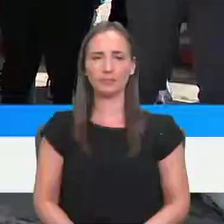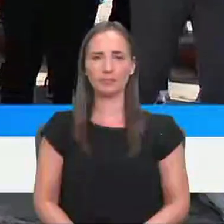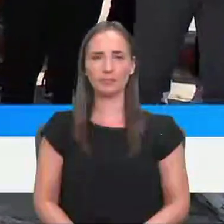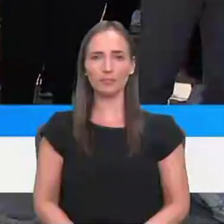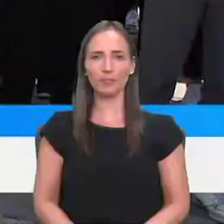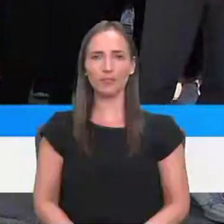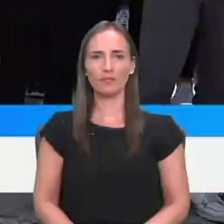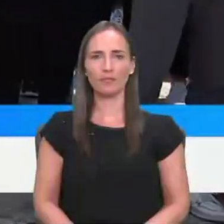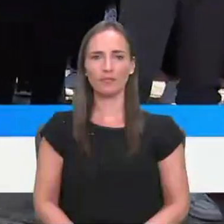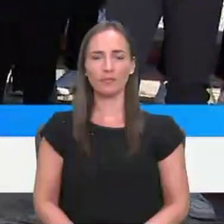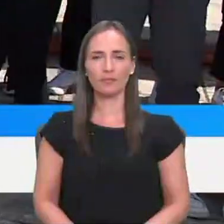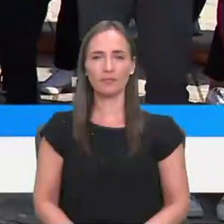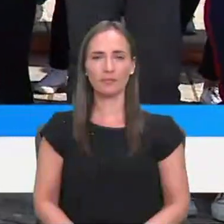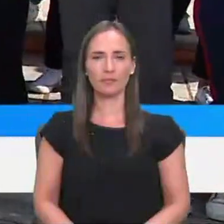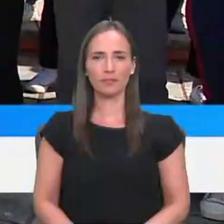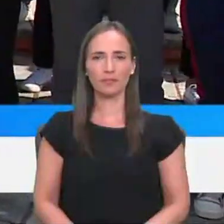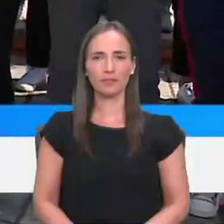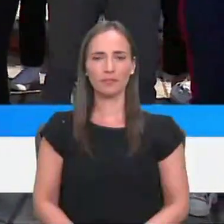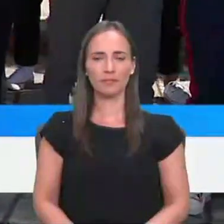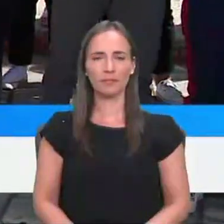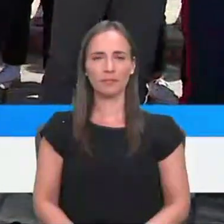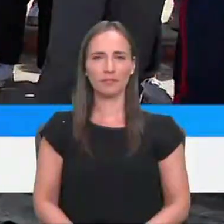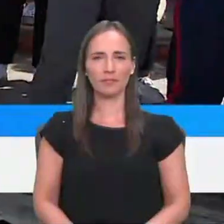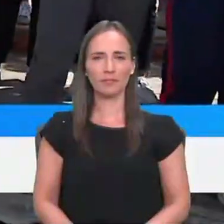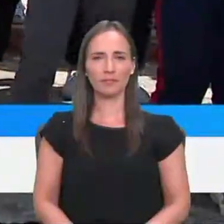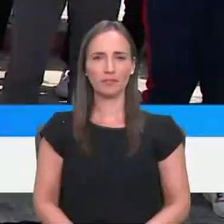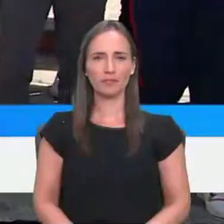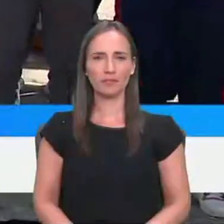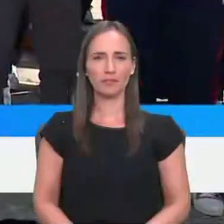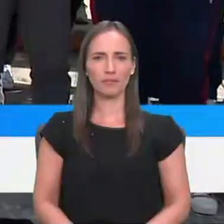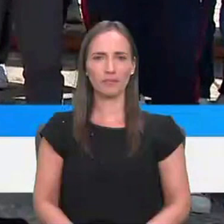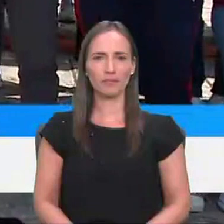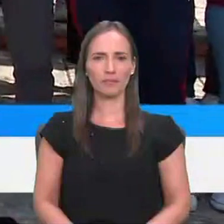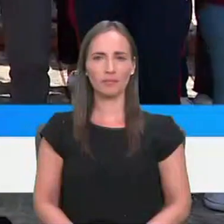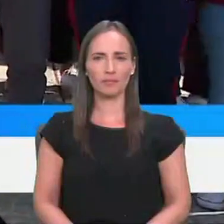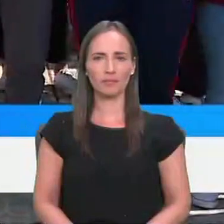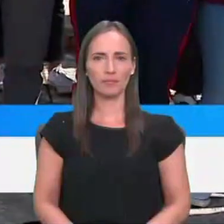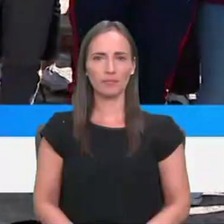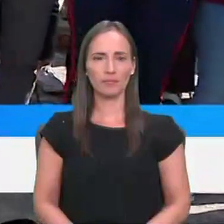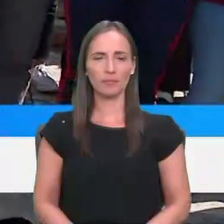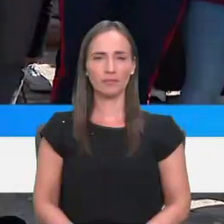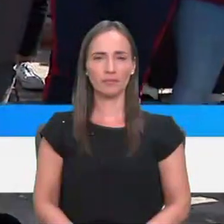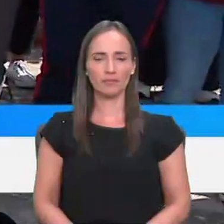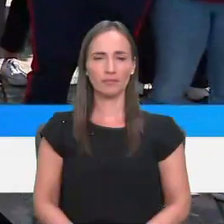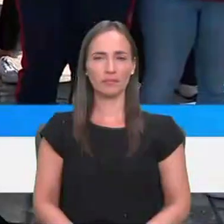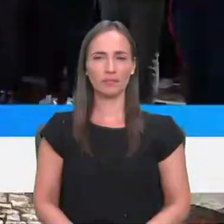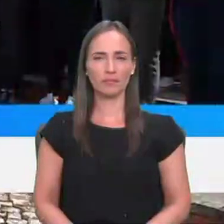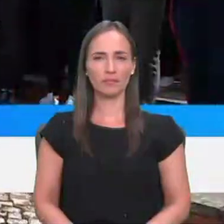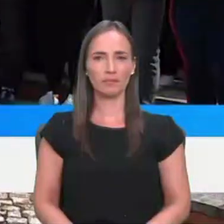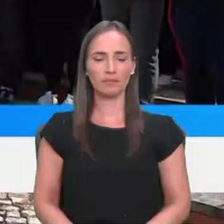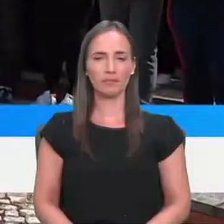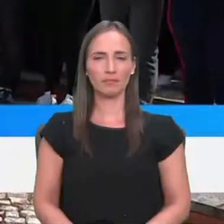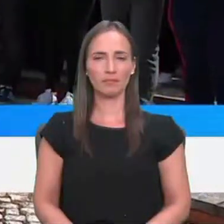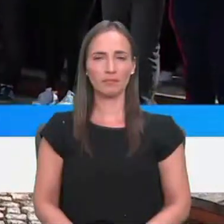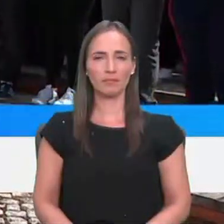a rola quero cantar como a rola a rola ninguém ca Paulo